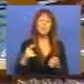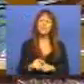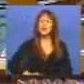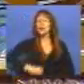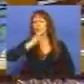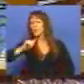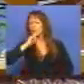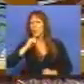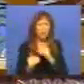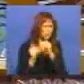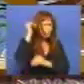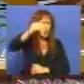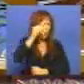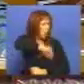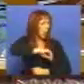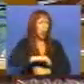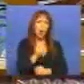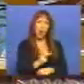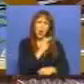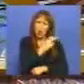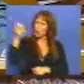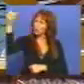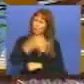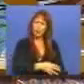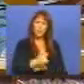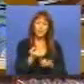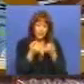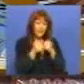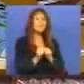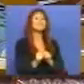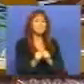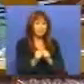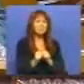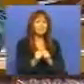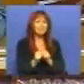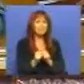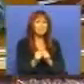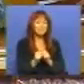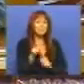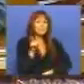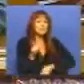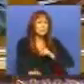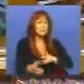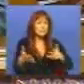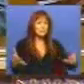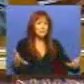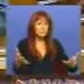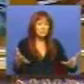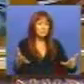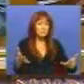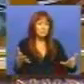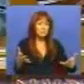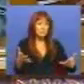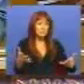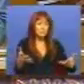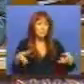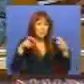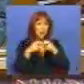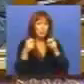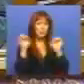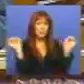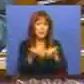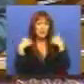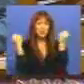constantemente superior aos aumentos salariais e esconde precisamente um problema